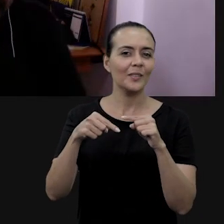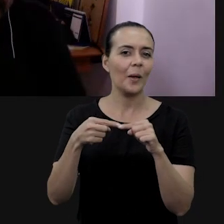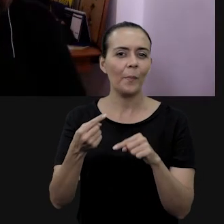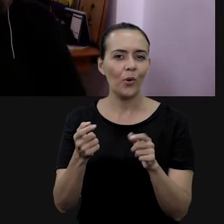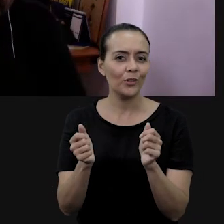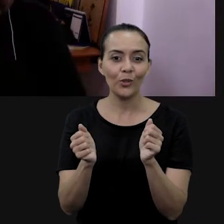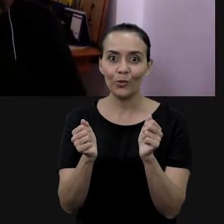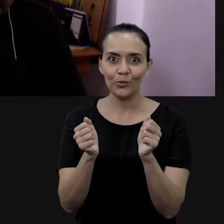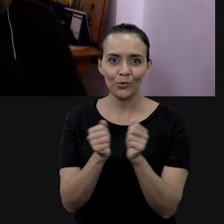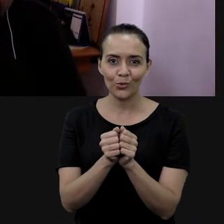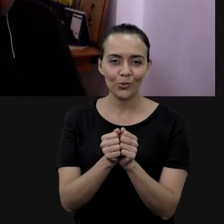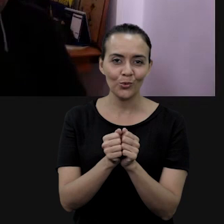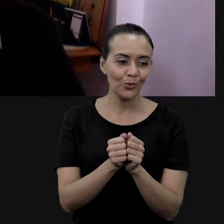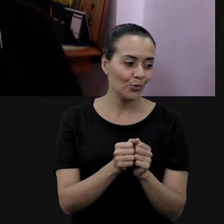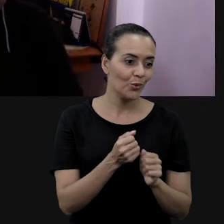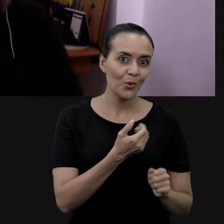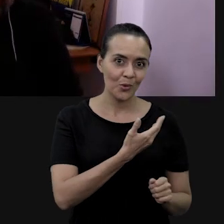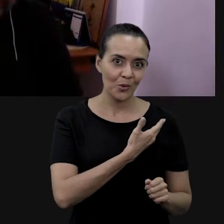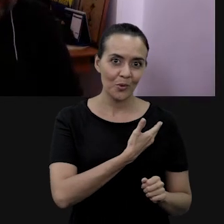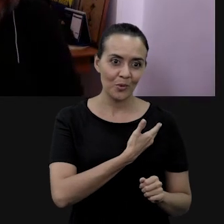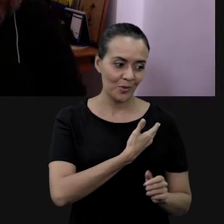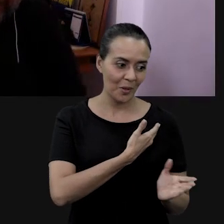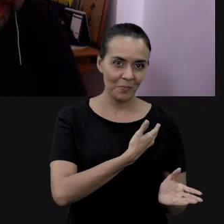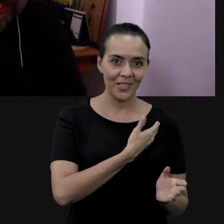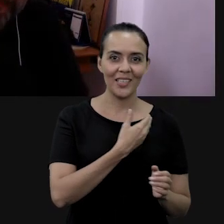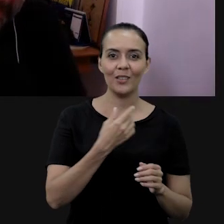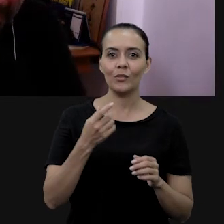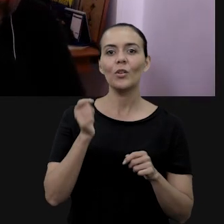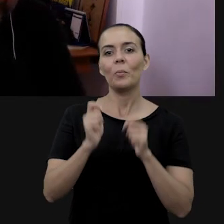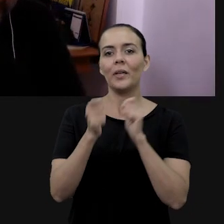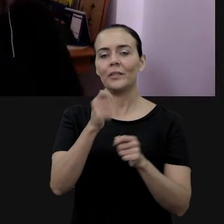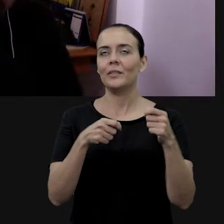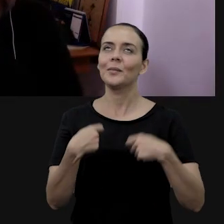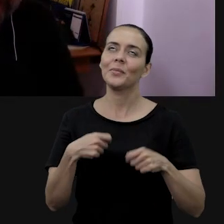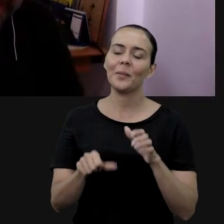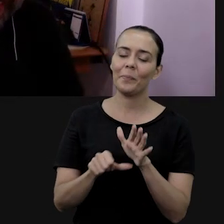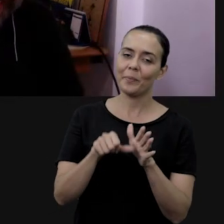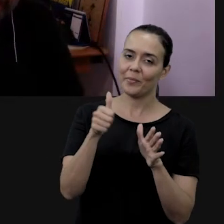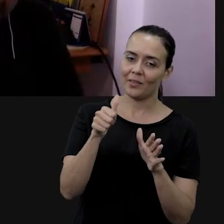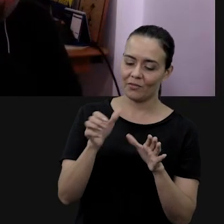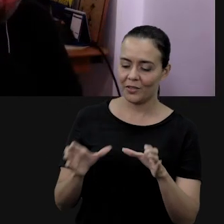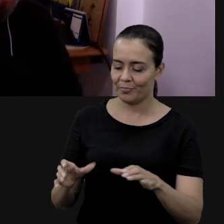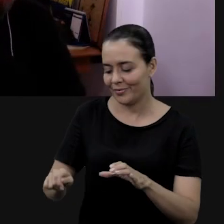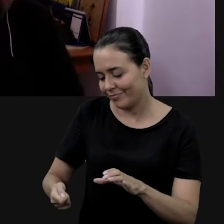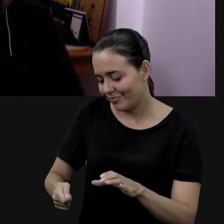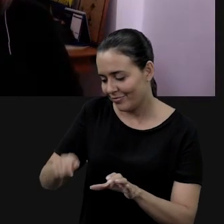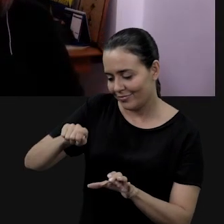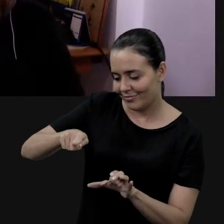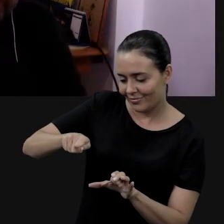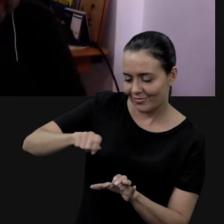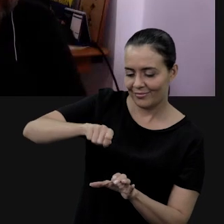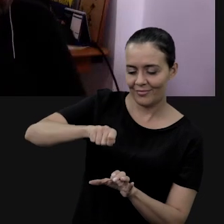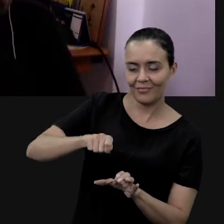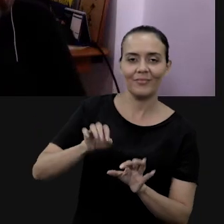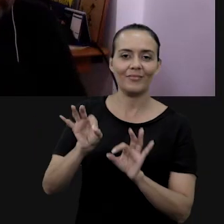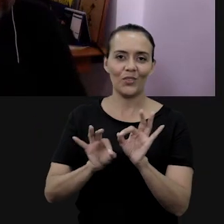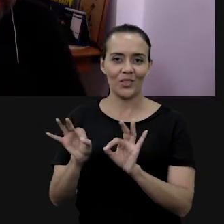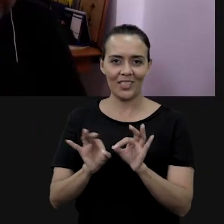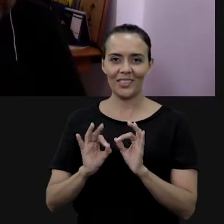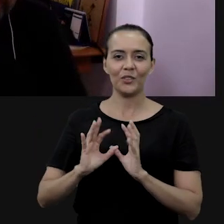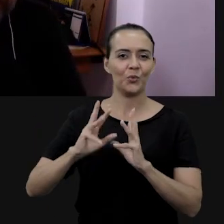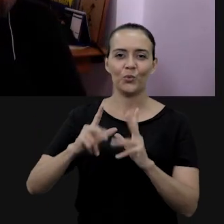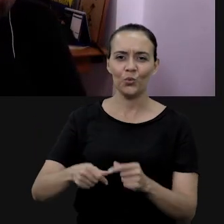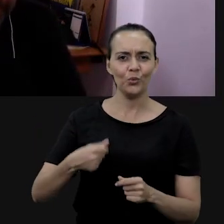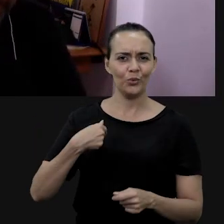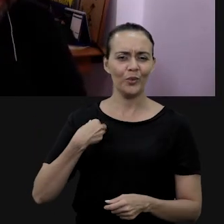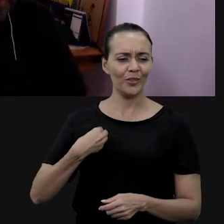som também, que eu toco bateria. Então o baterista tem que chegar primeiro para montar a bateria, o primeiro que chega, o último que sai, né?